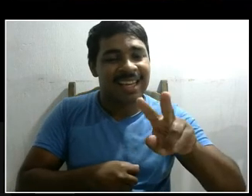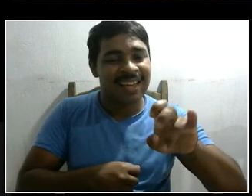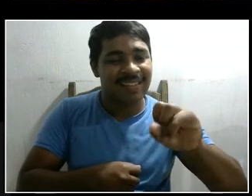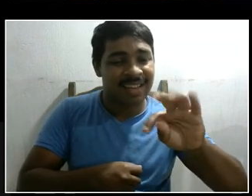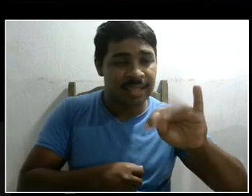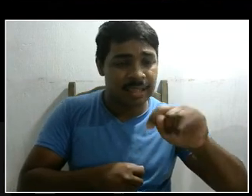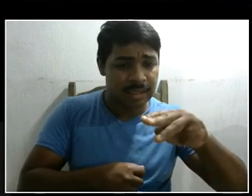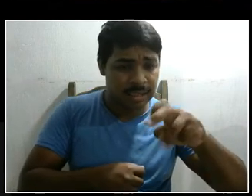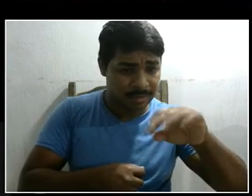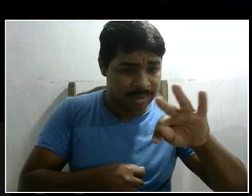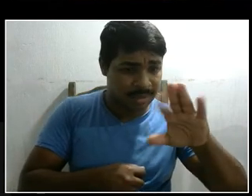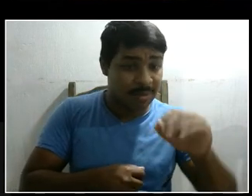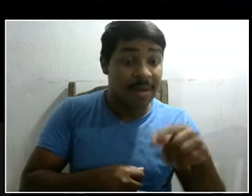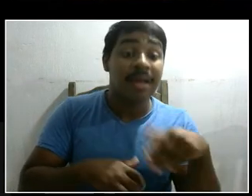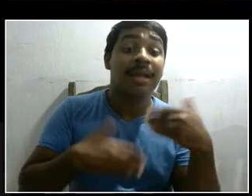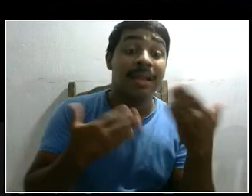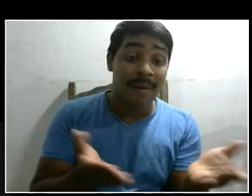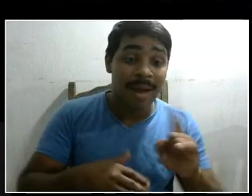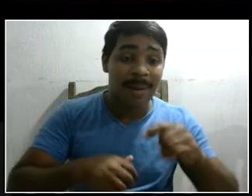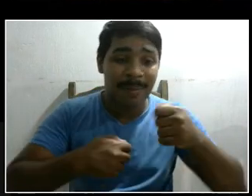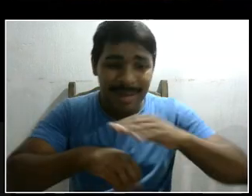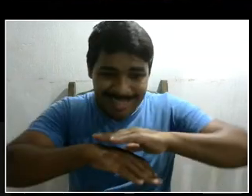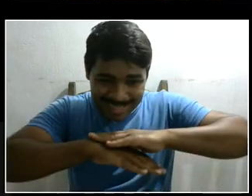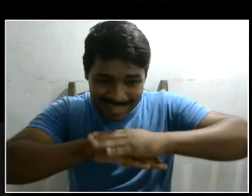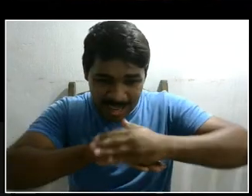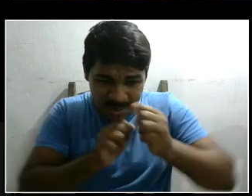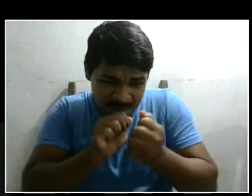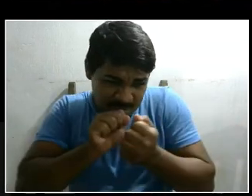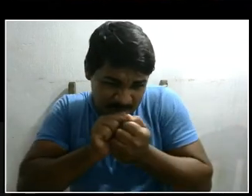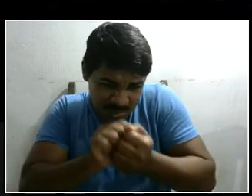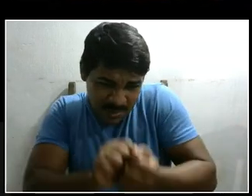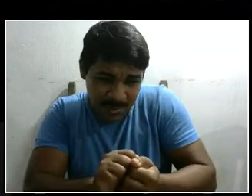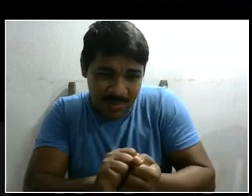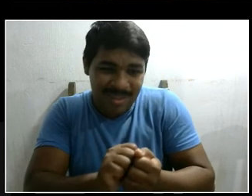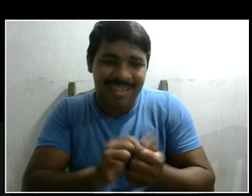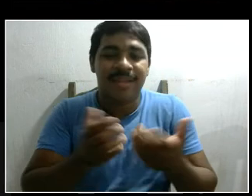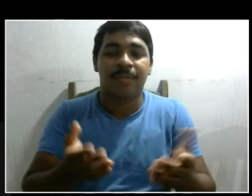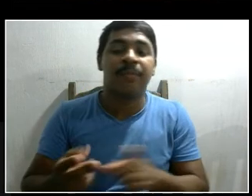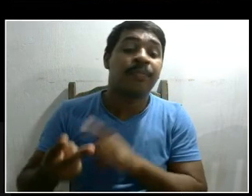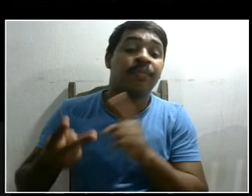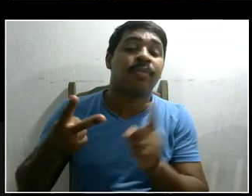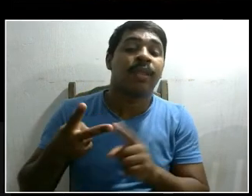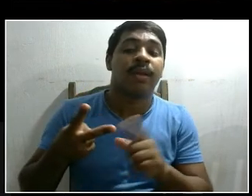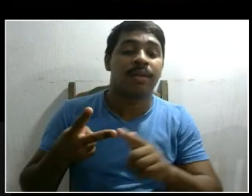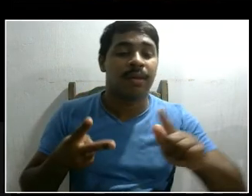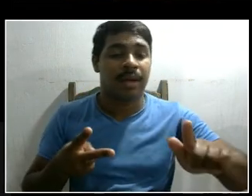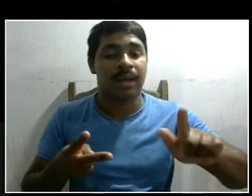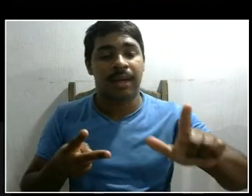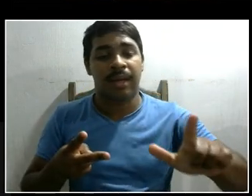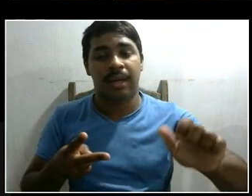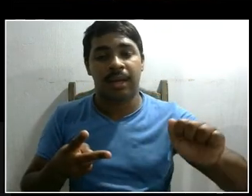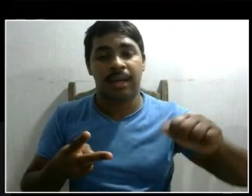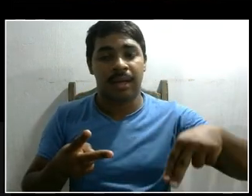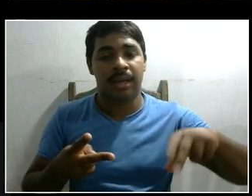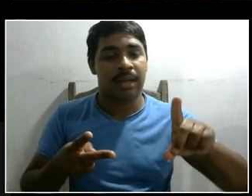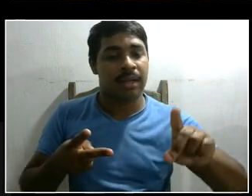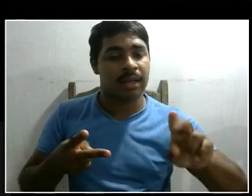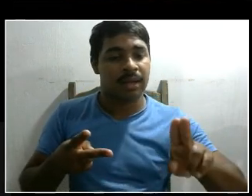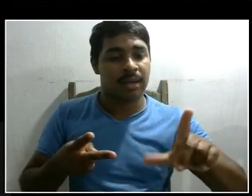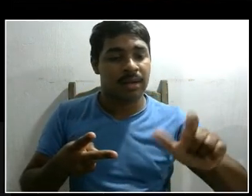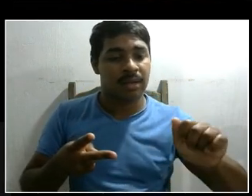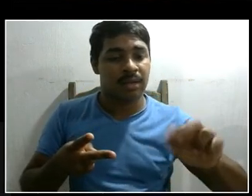bem próximas, né? E ele também é um tecido chamado de glandular. O que seria esse tecido glandular? É